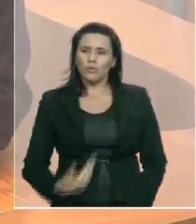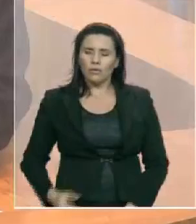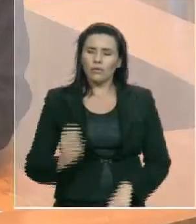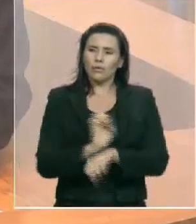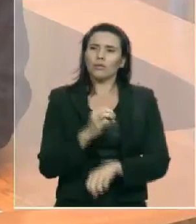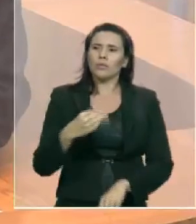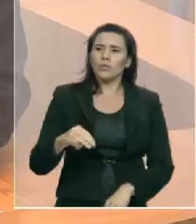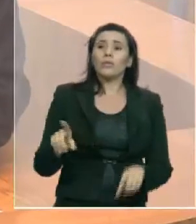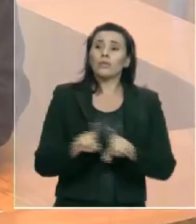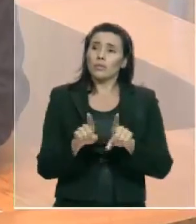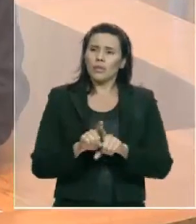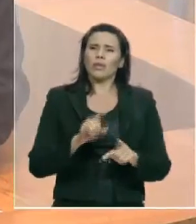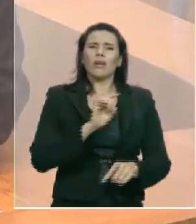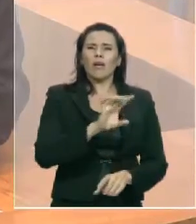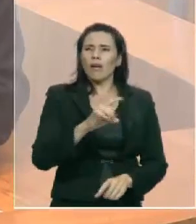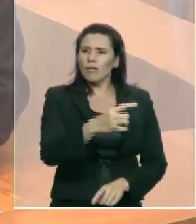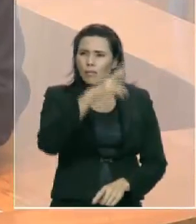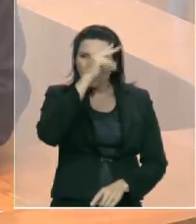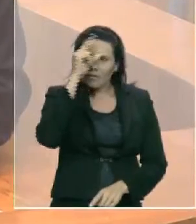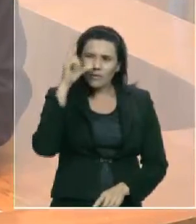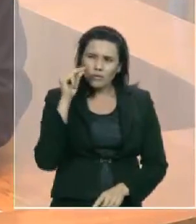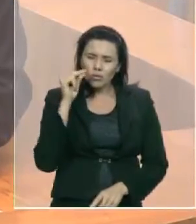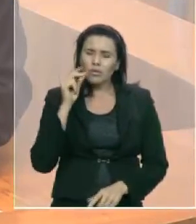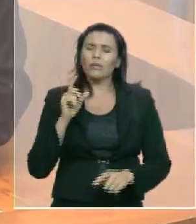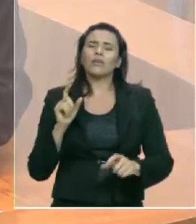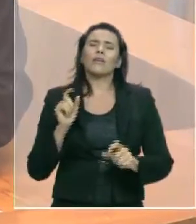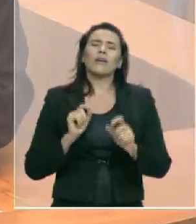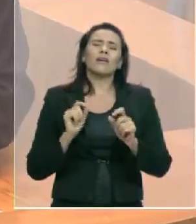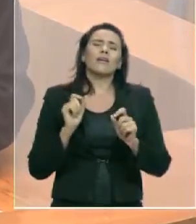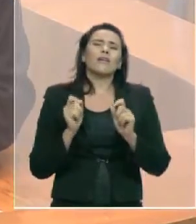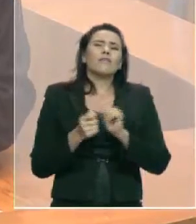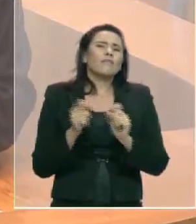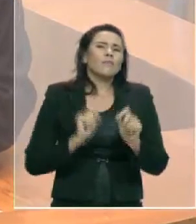Maranhão lutar por recursos e por melhor